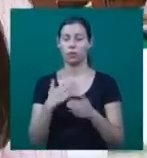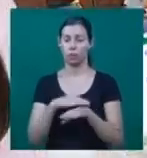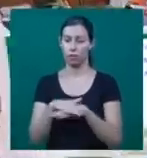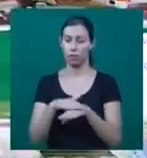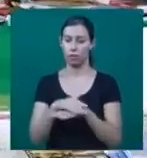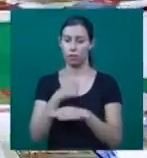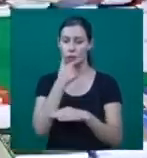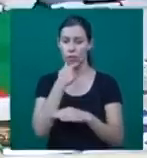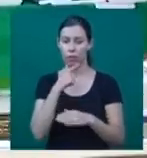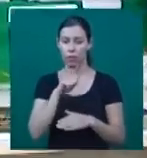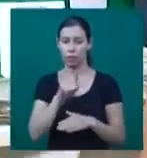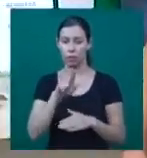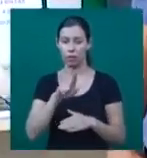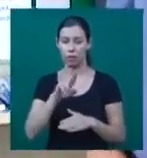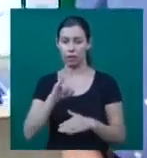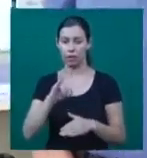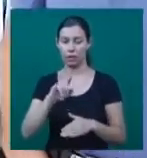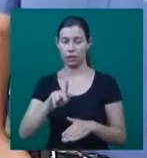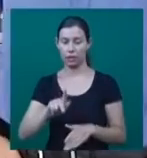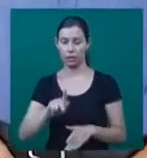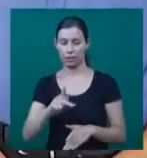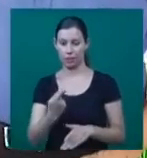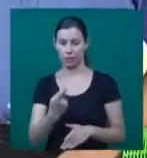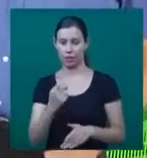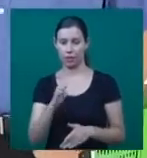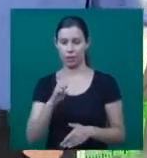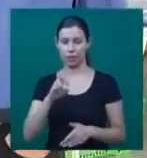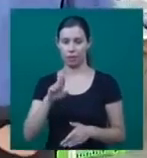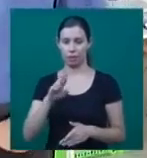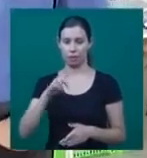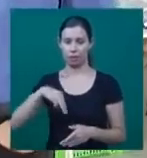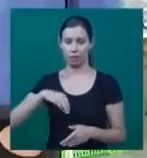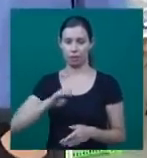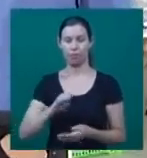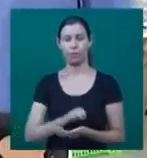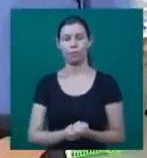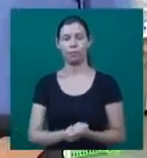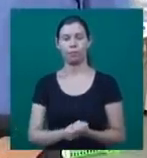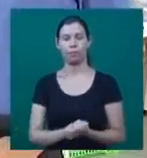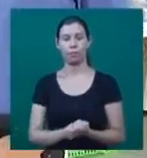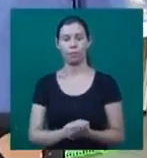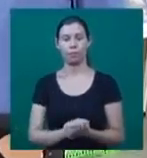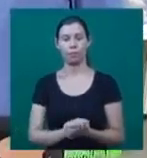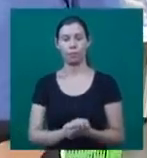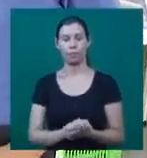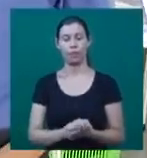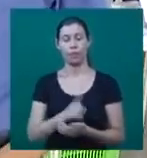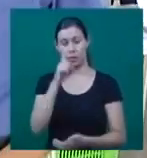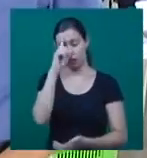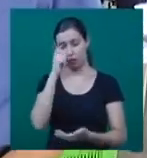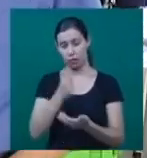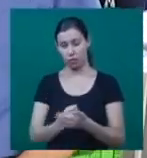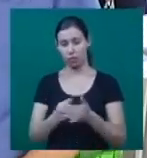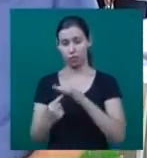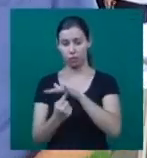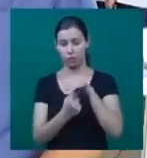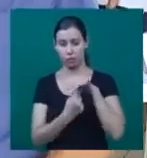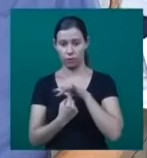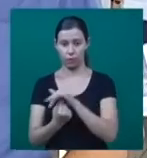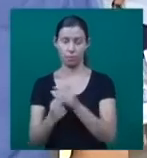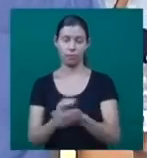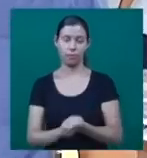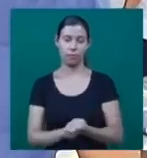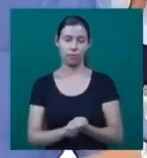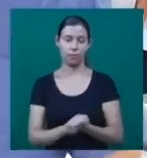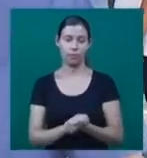Fron, que é o diretor da editora da UFO. Guilherme, conta pra gente, por que vocês decidiram fazer essa feira? Olha, basicamente